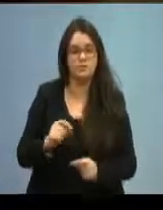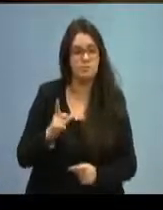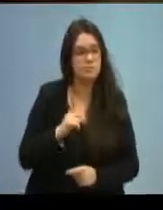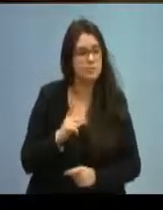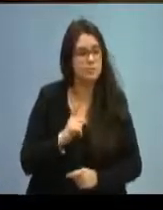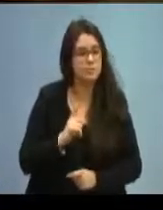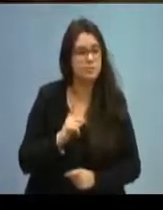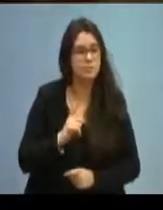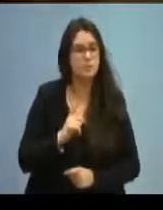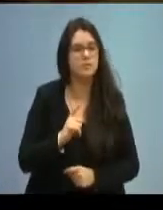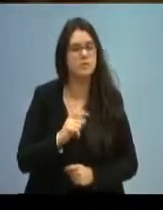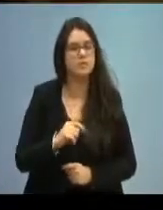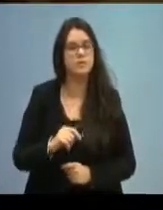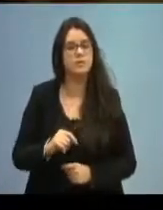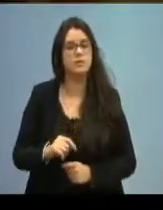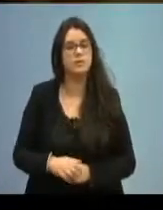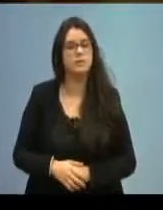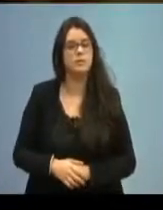atribuído